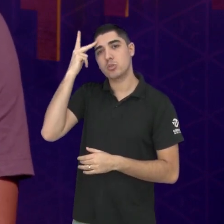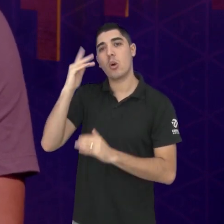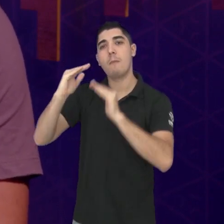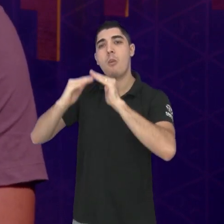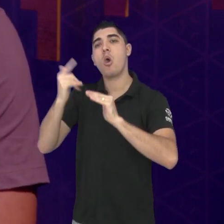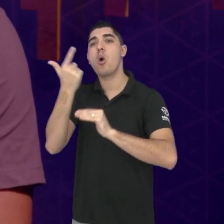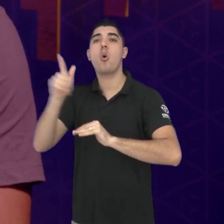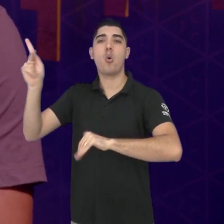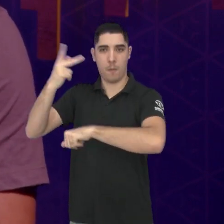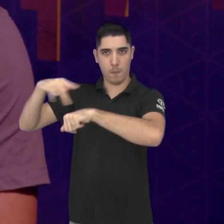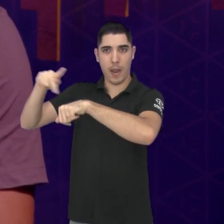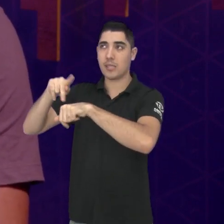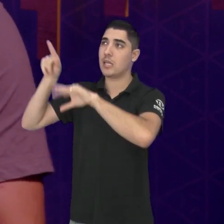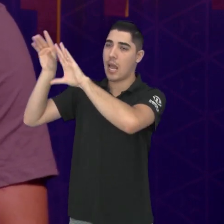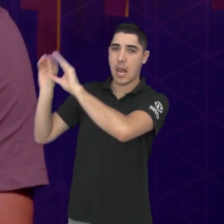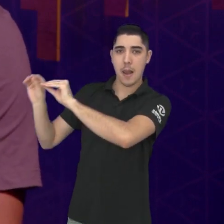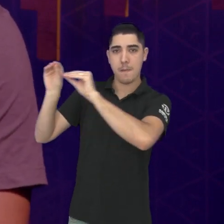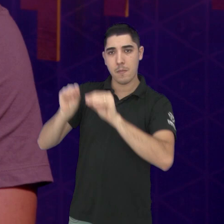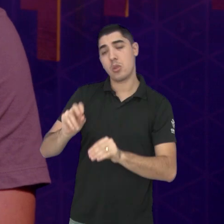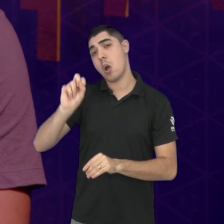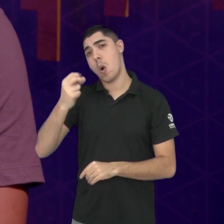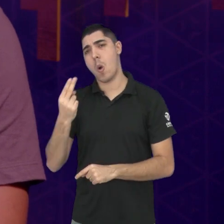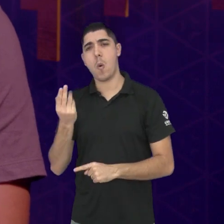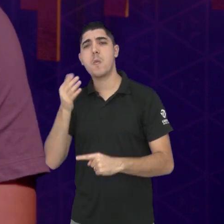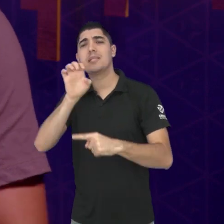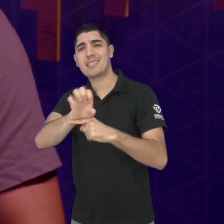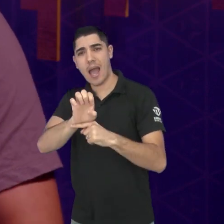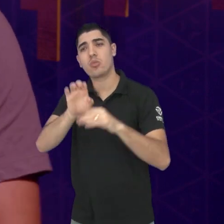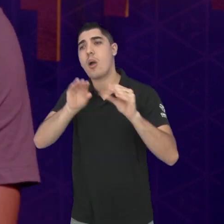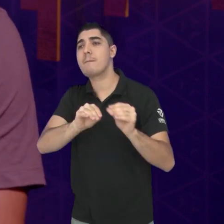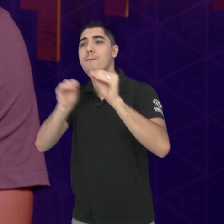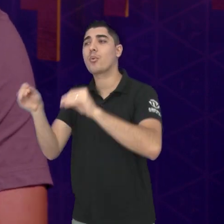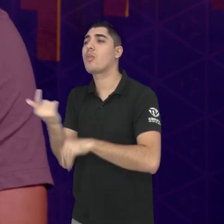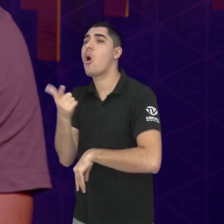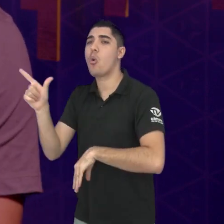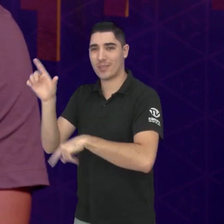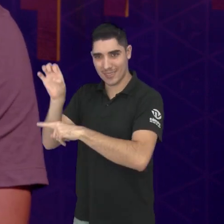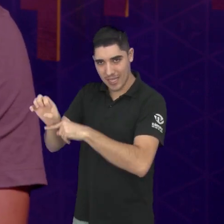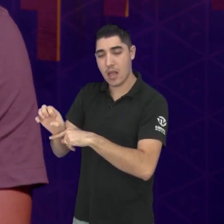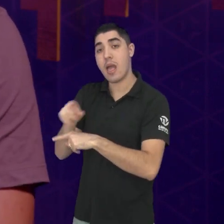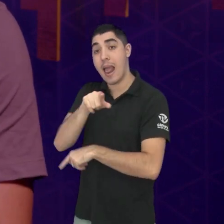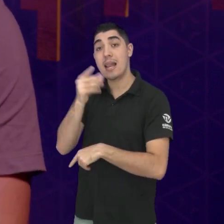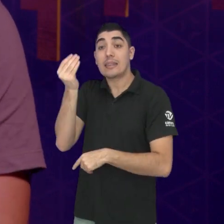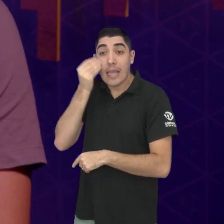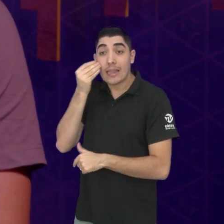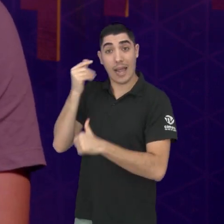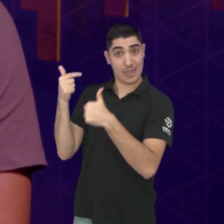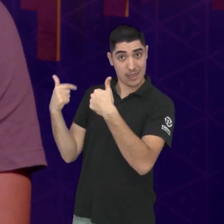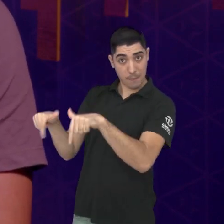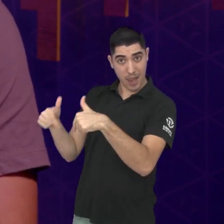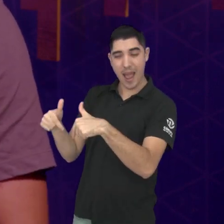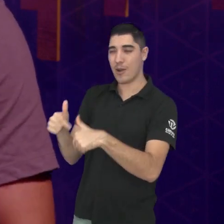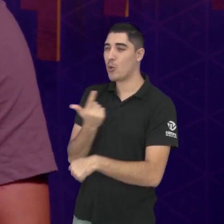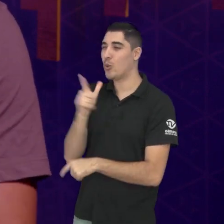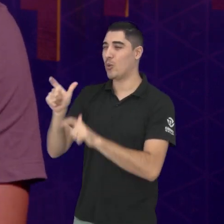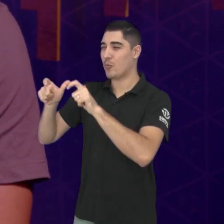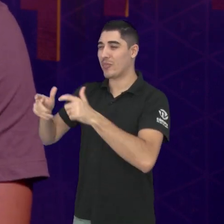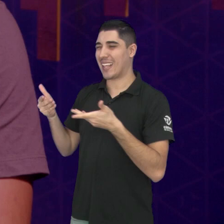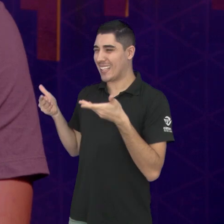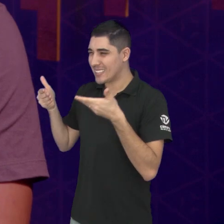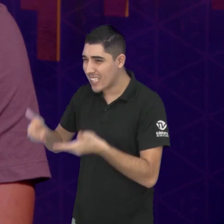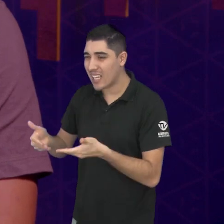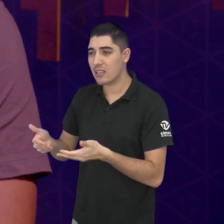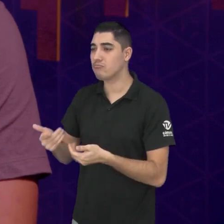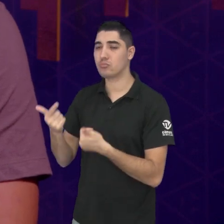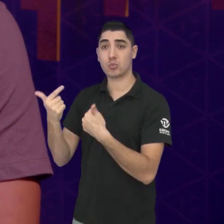ou mudam de estado e tudo mais para tentar o trabalho em outro lugar. E aí eles chegam no lugar, eles